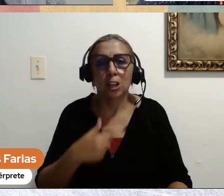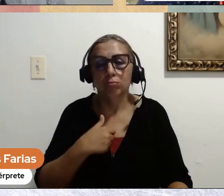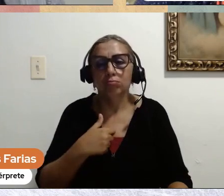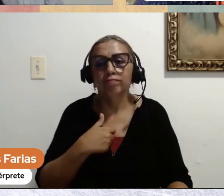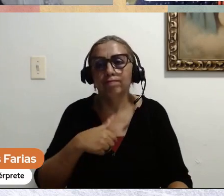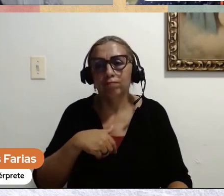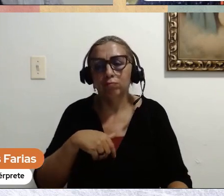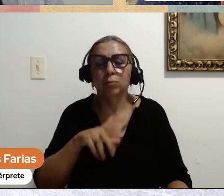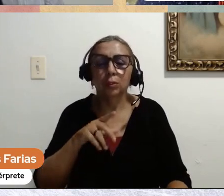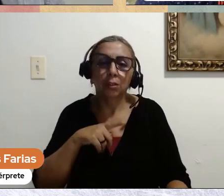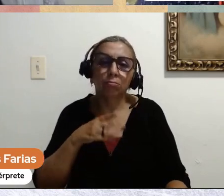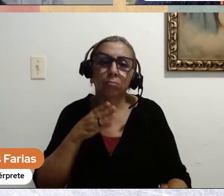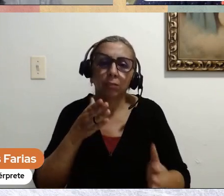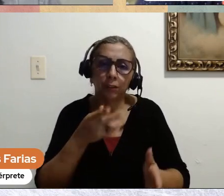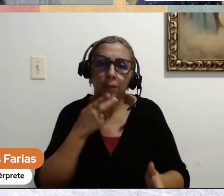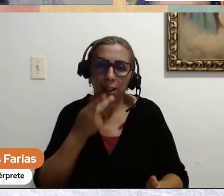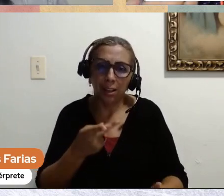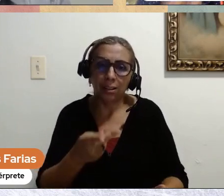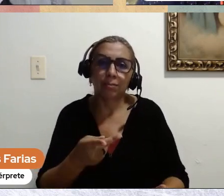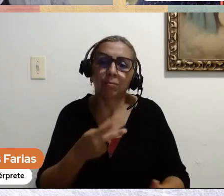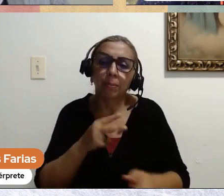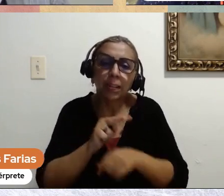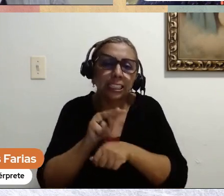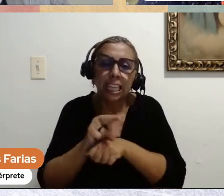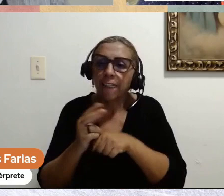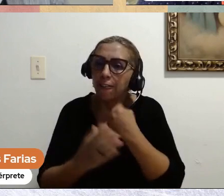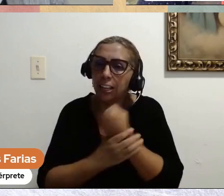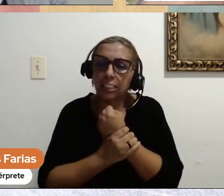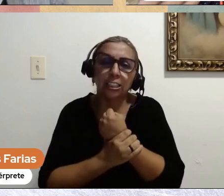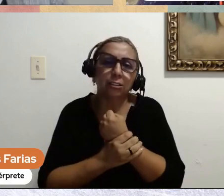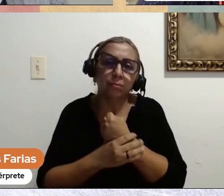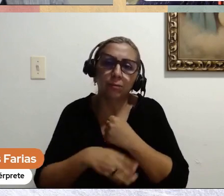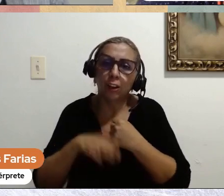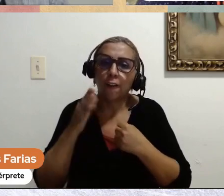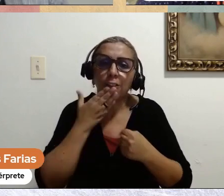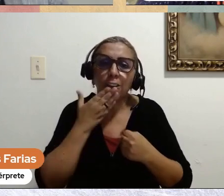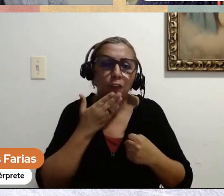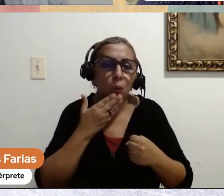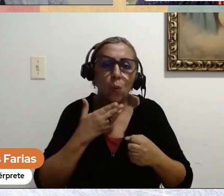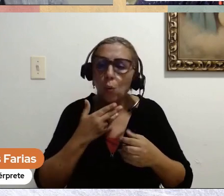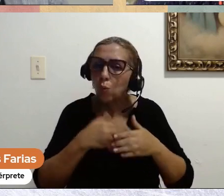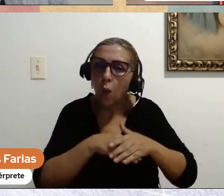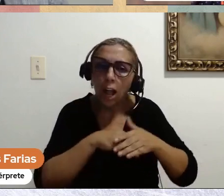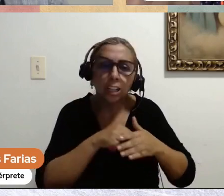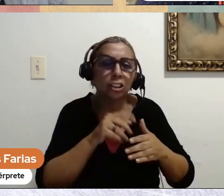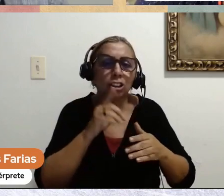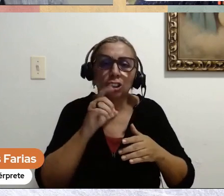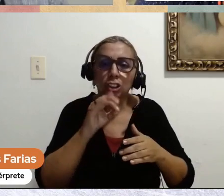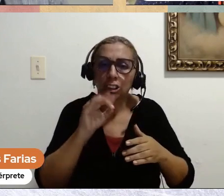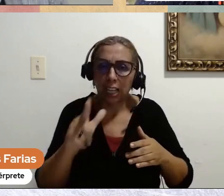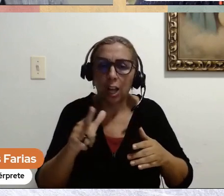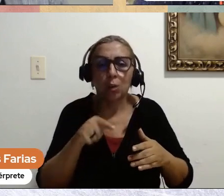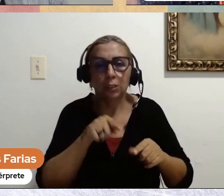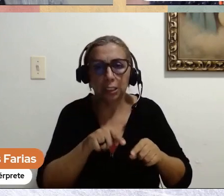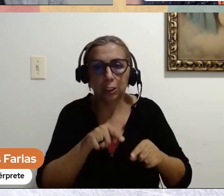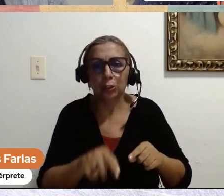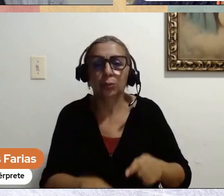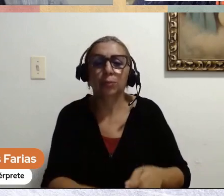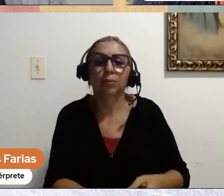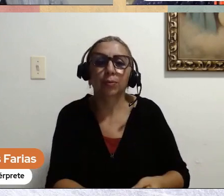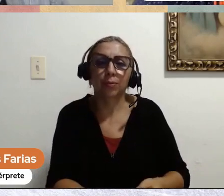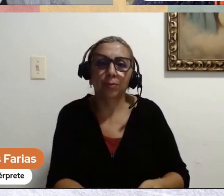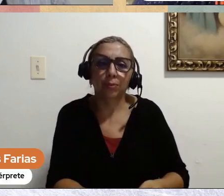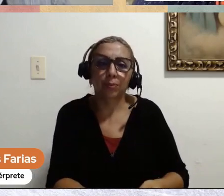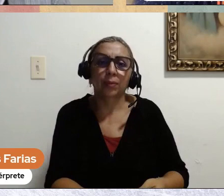preservacionista, eu me atrevo a dizer que eu sou uma preservacionista, eu sou a favor da preservação digital dessa forma, né? De uma